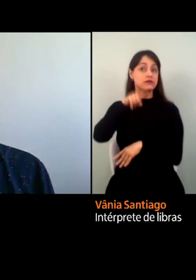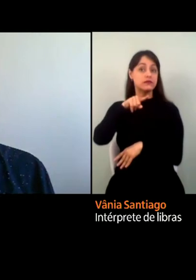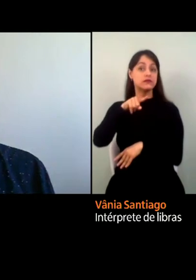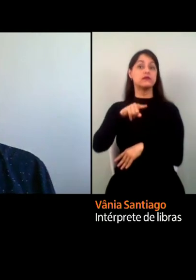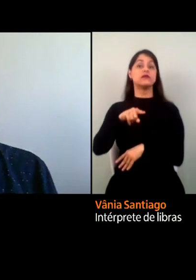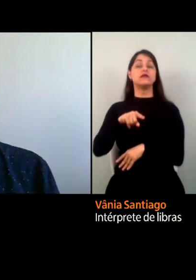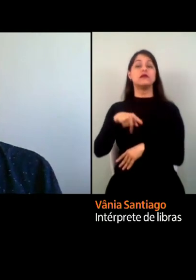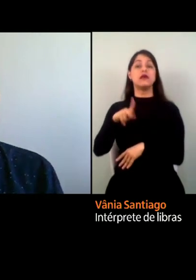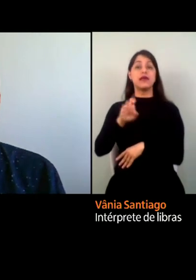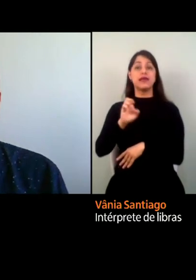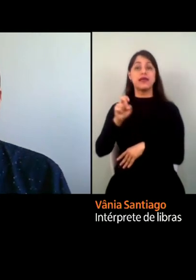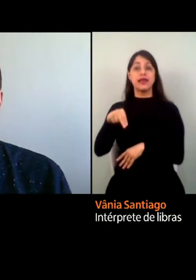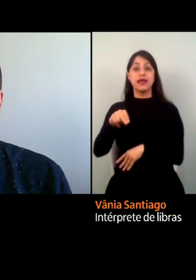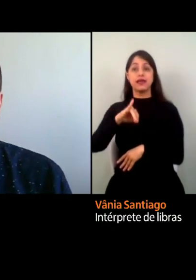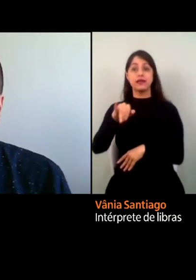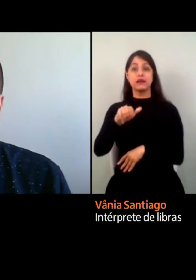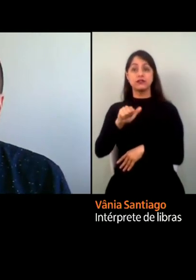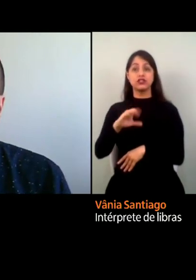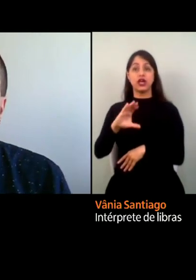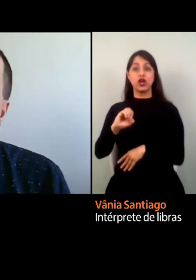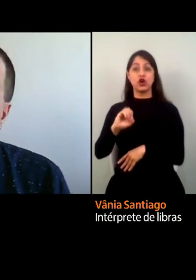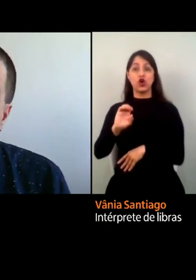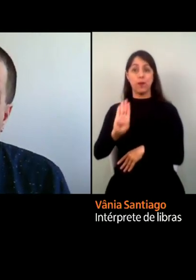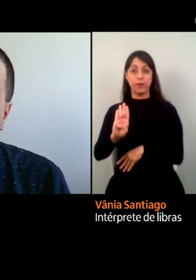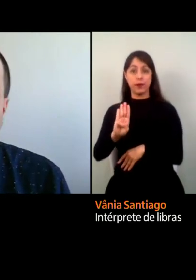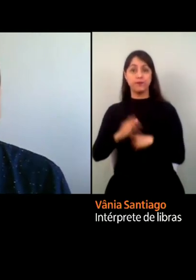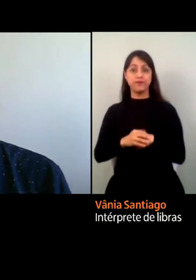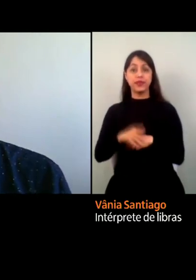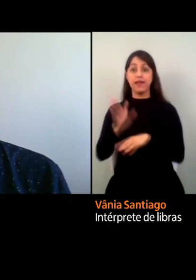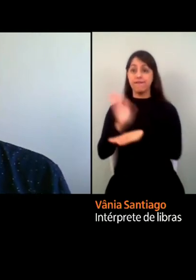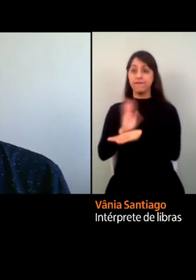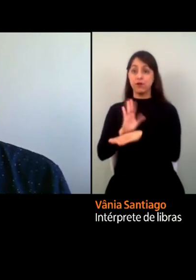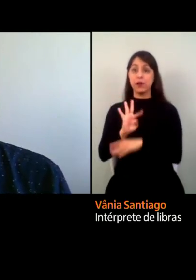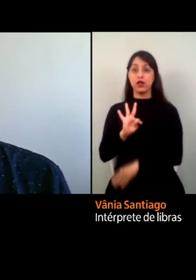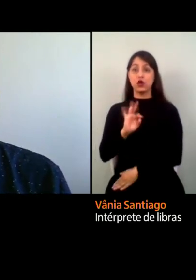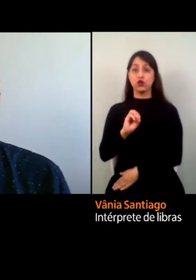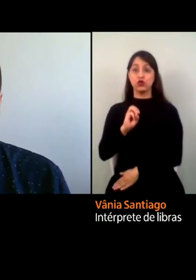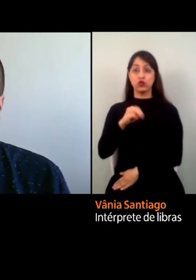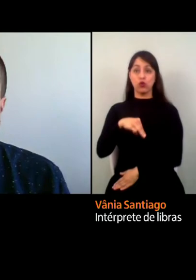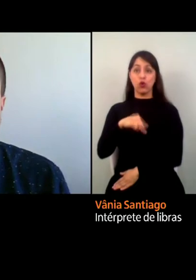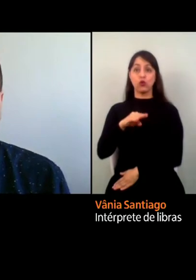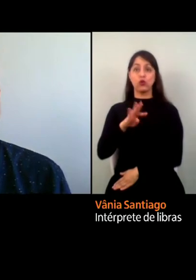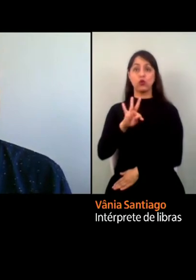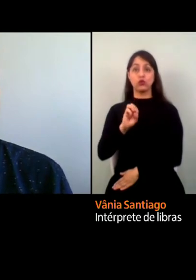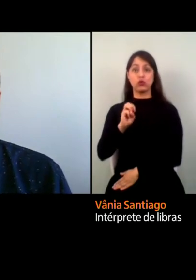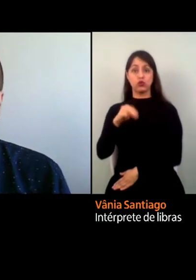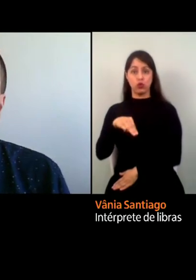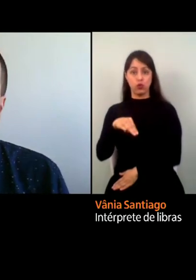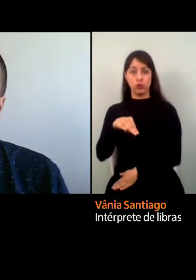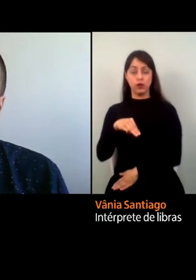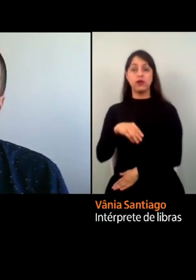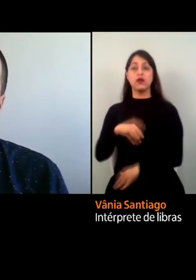1933. No filme Tom Tom the Piper Song, de